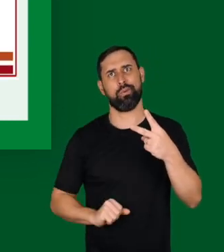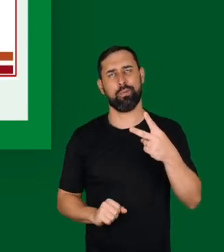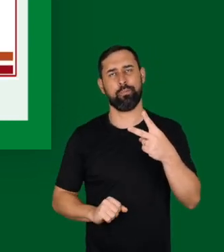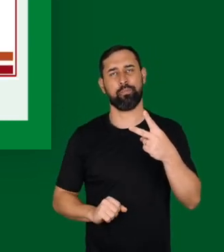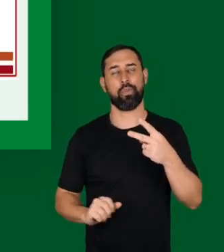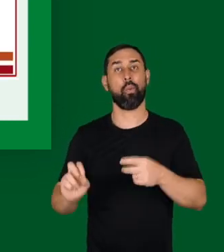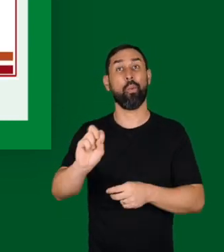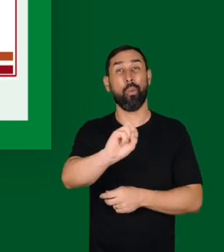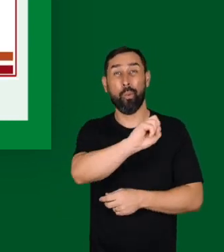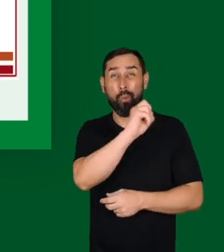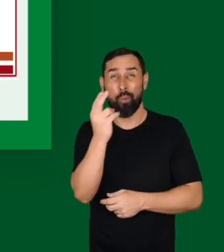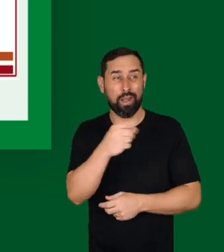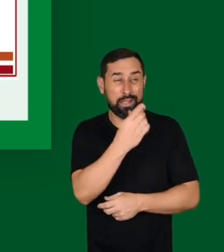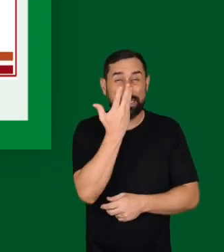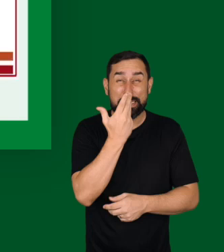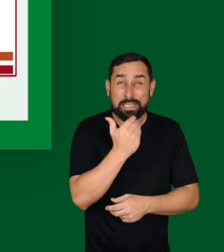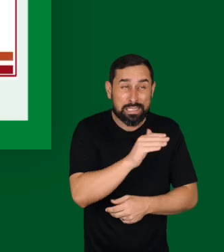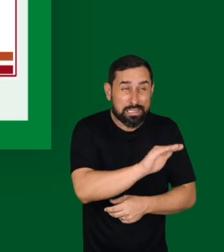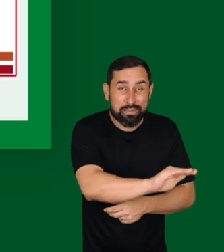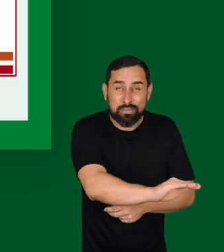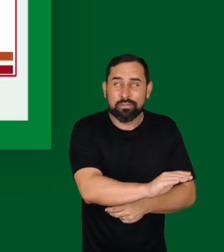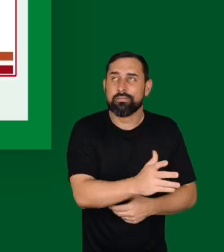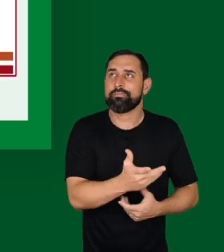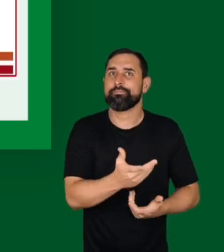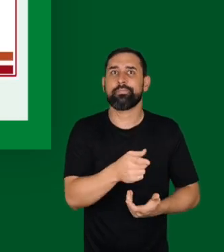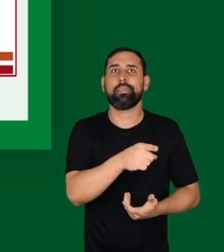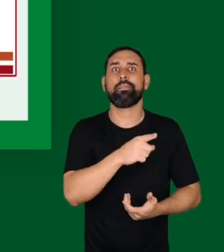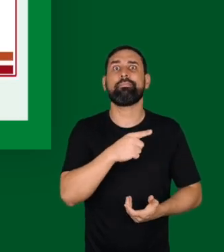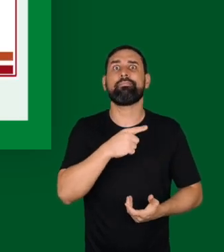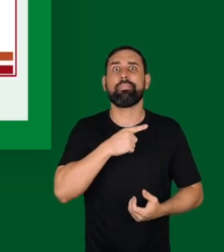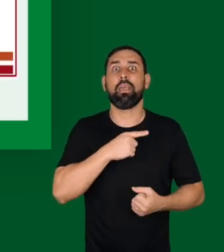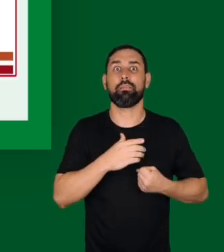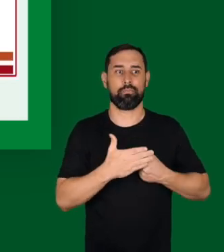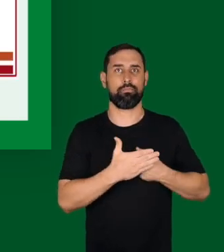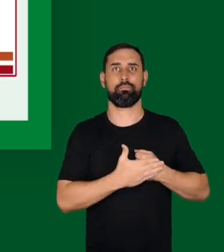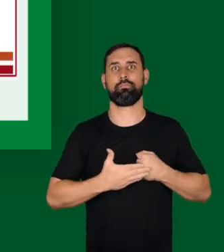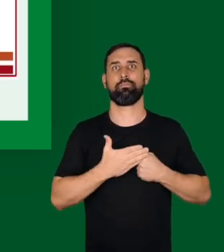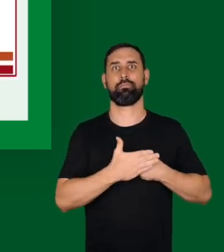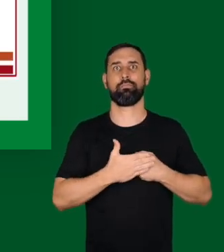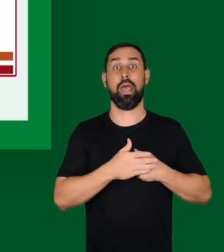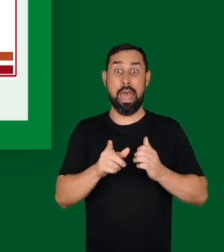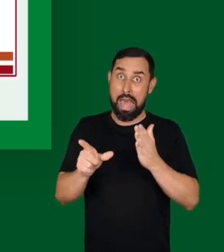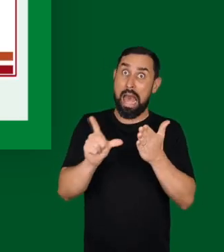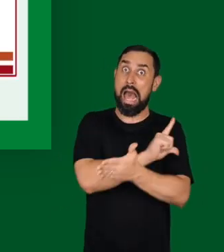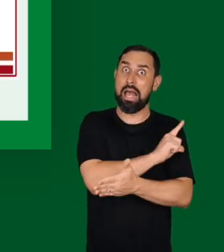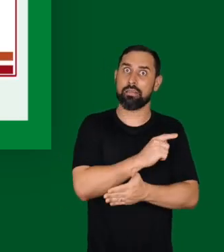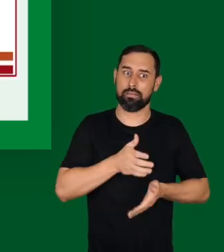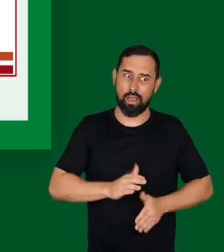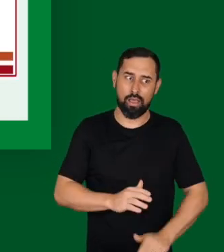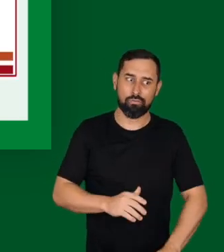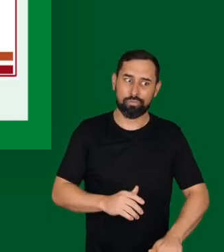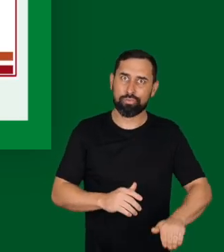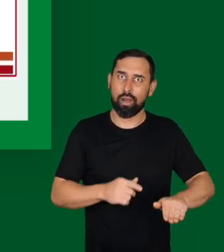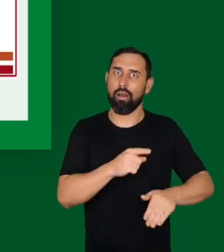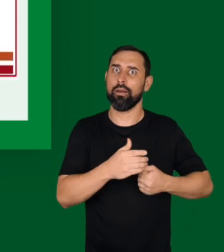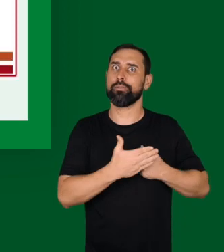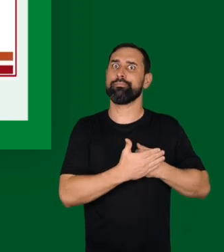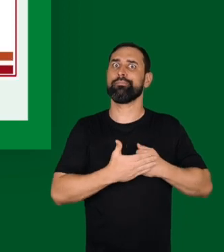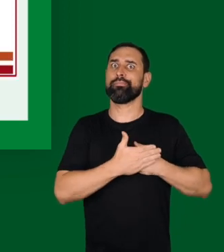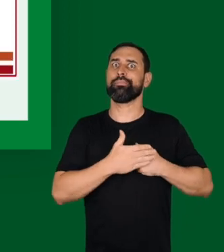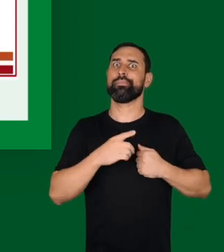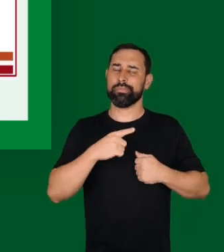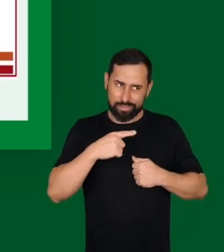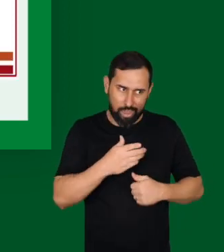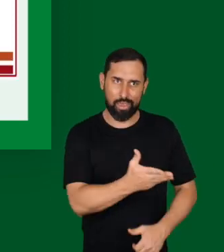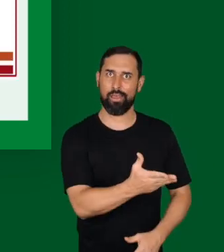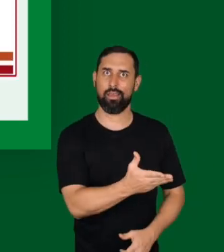atropina, e aí tudo bem, você pode usar também. Ou então, naquela criança que tem, de fato, um bloqueio cardíaco documentado.